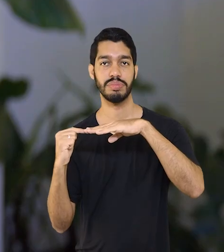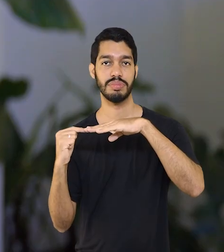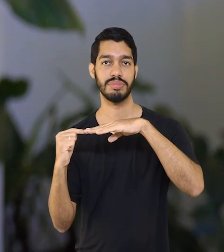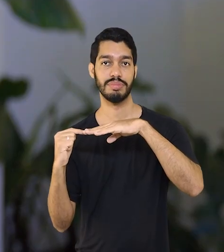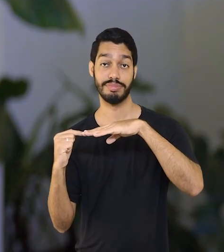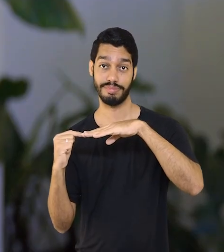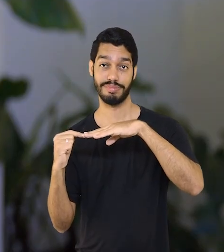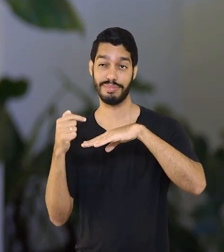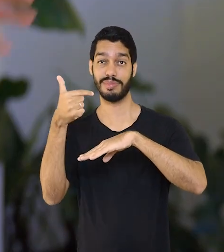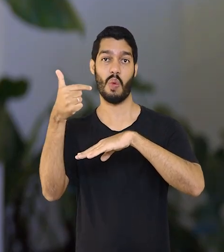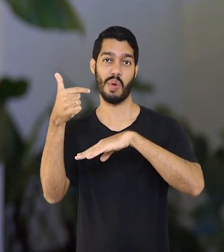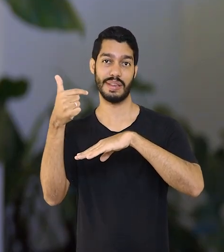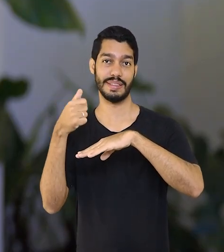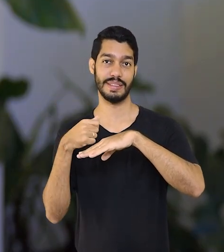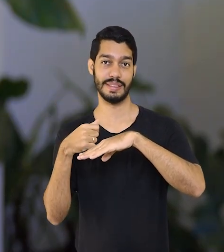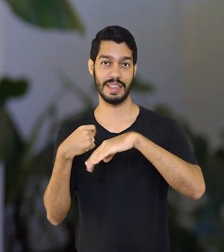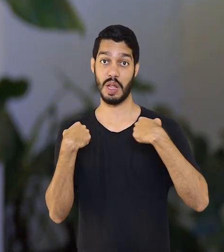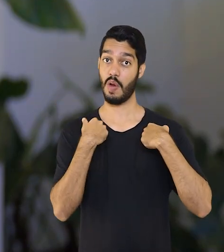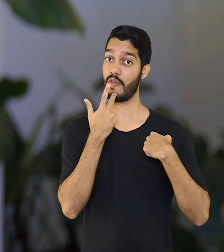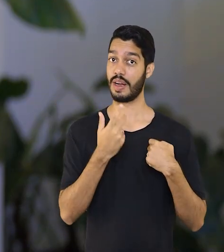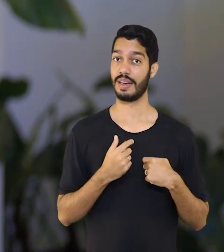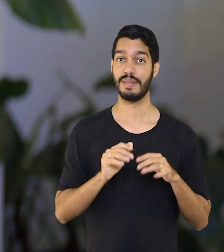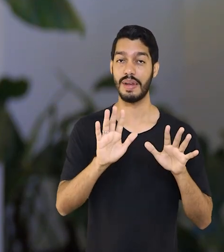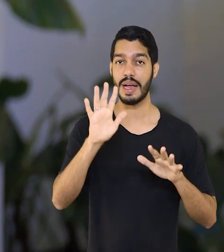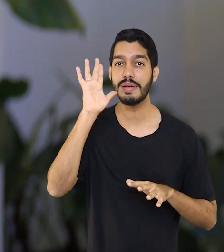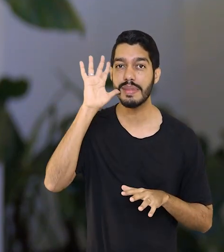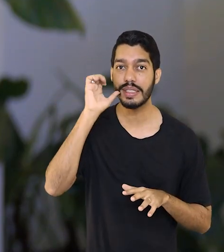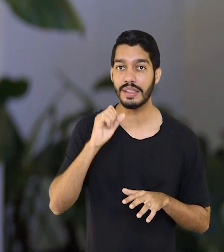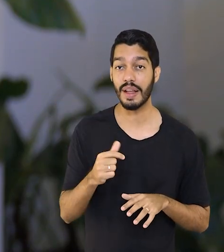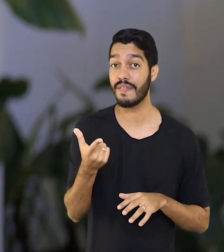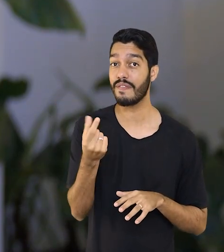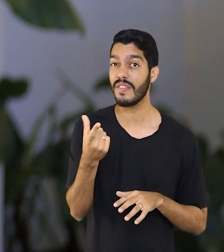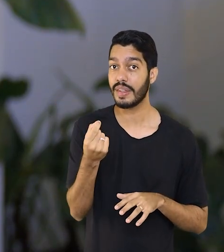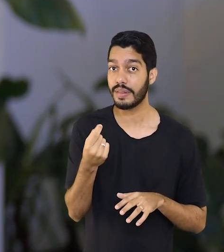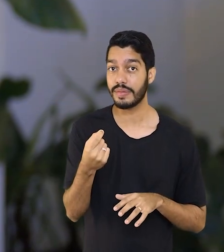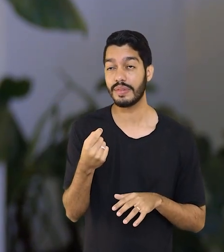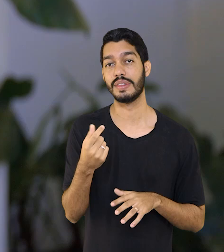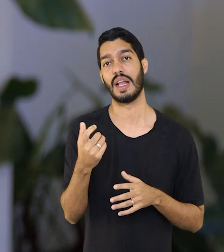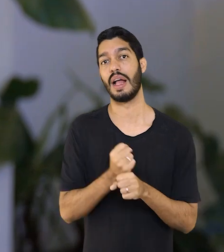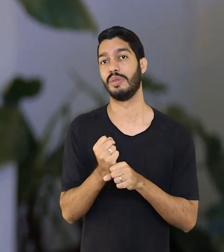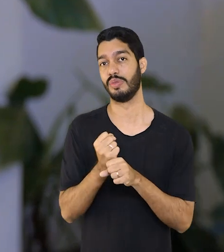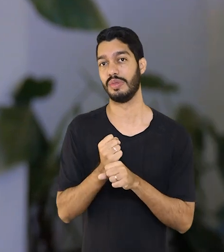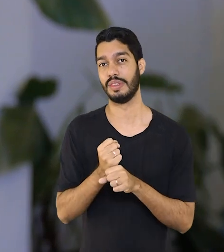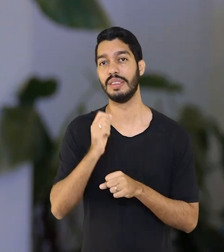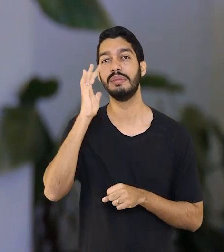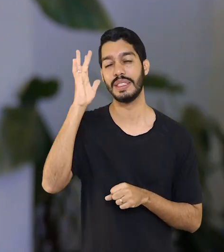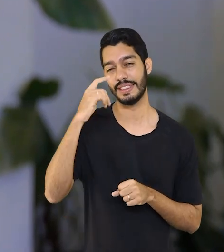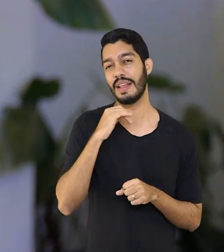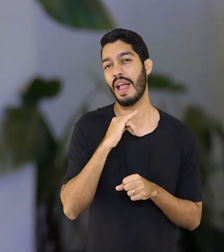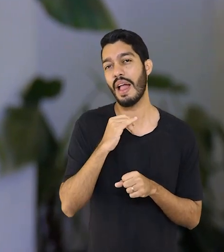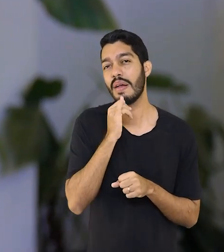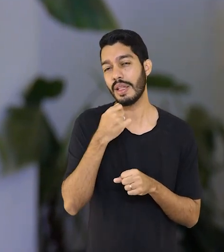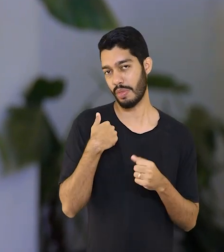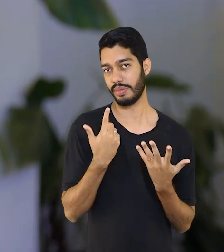E a gente viu isso tudo que eu falei aqui. Agora imagina 20 anos de 1,5. Se eu tiver febre 3 dias,